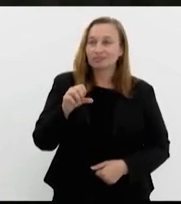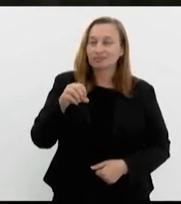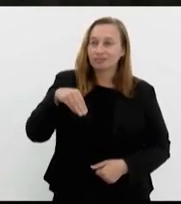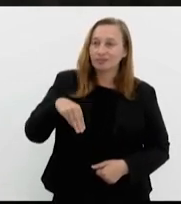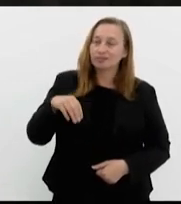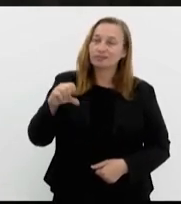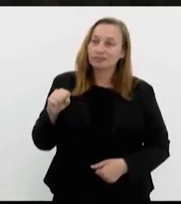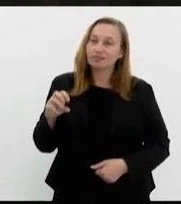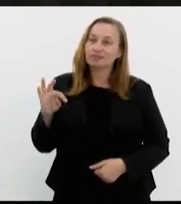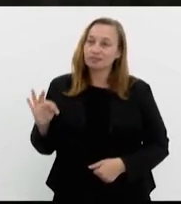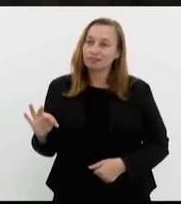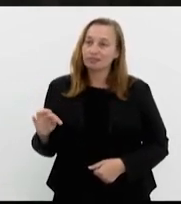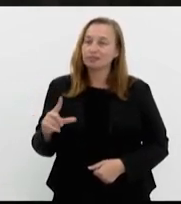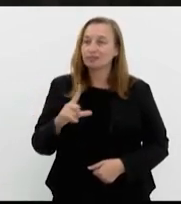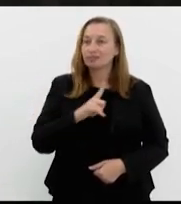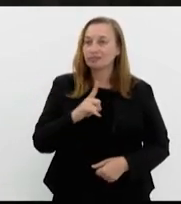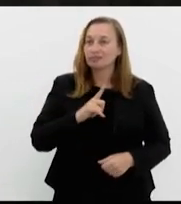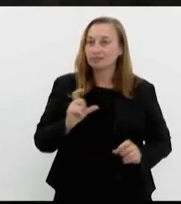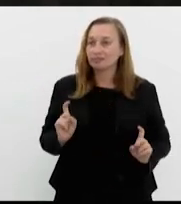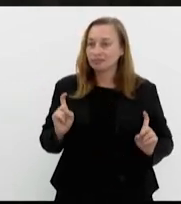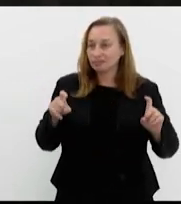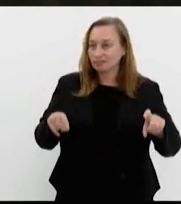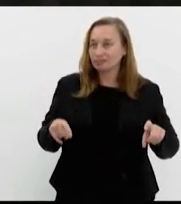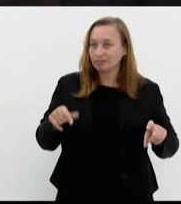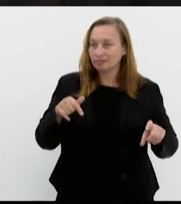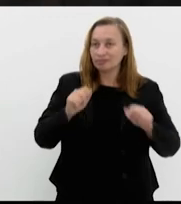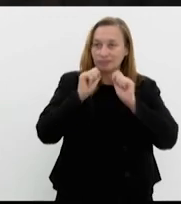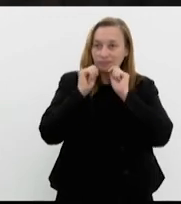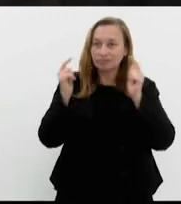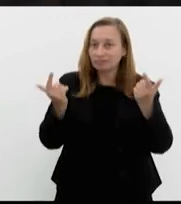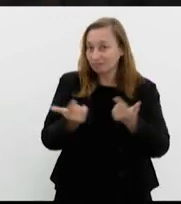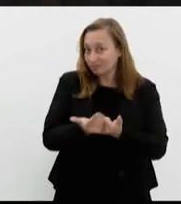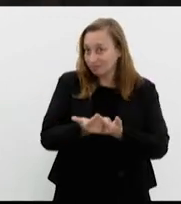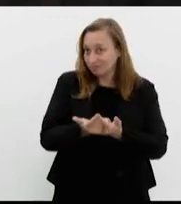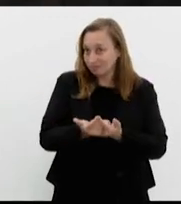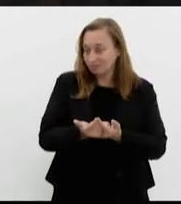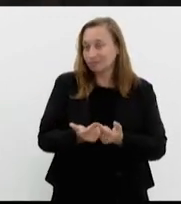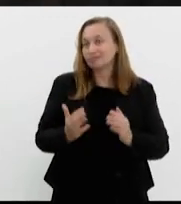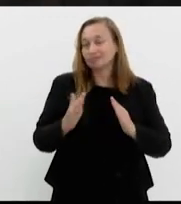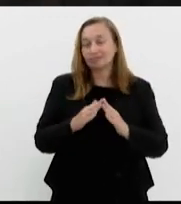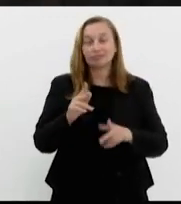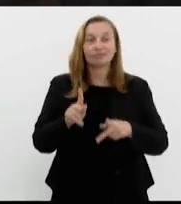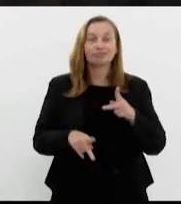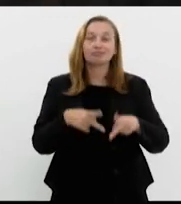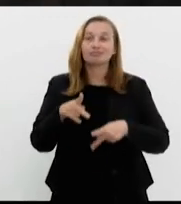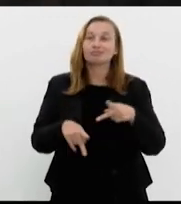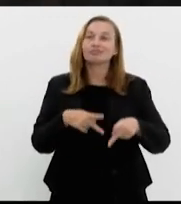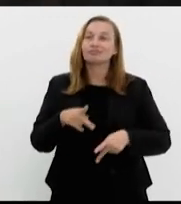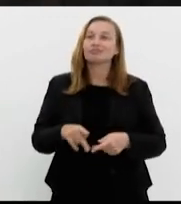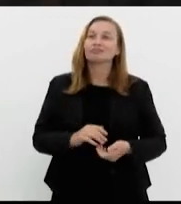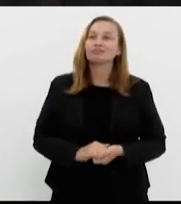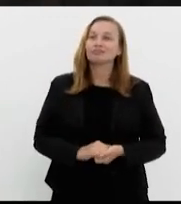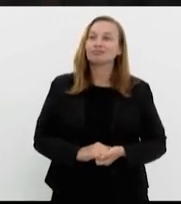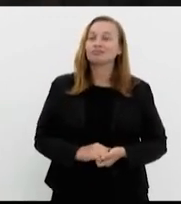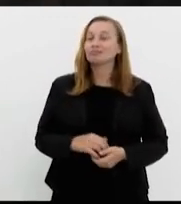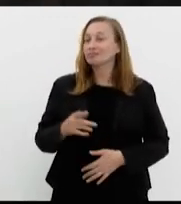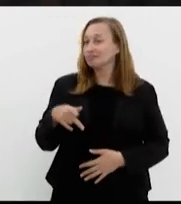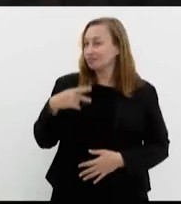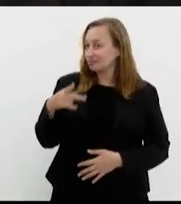a ter uma cadeira aqui na Alerj, aqui na Casa do Povo. E, como